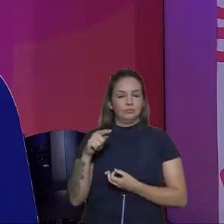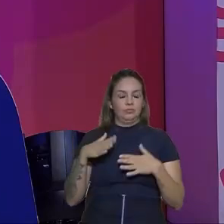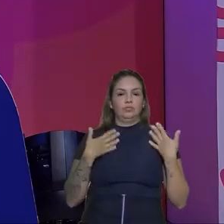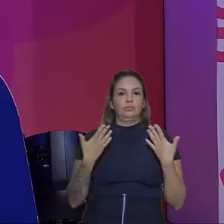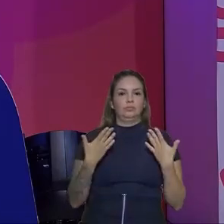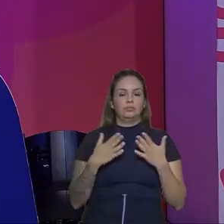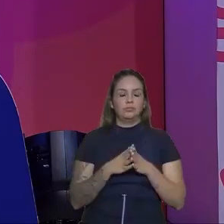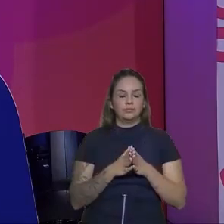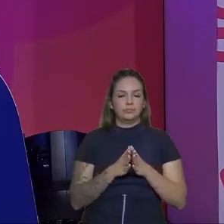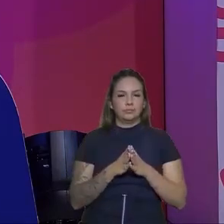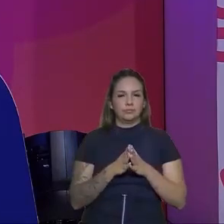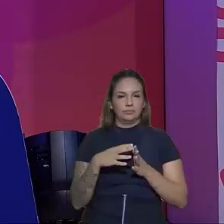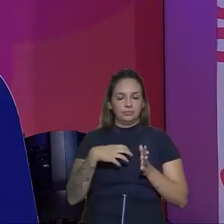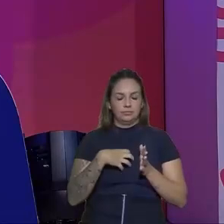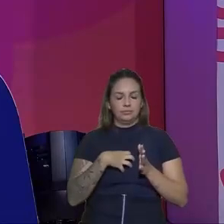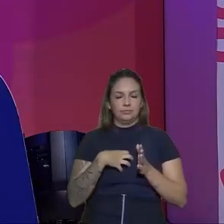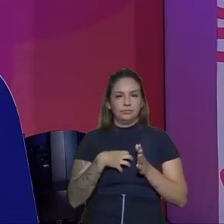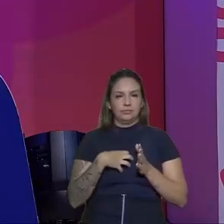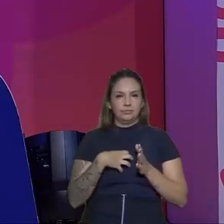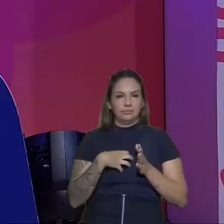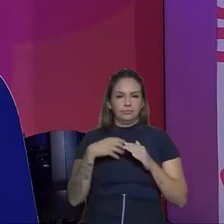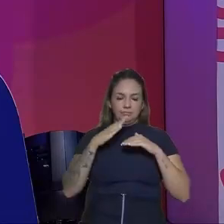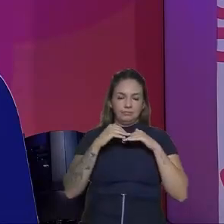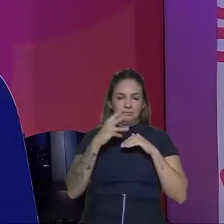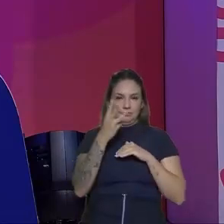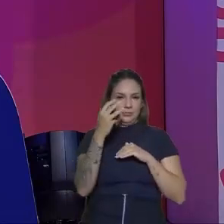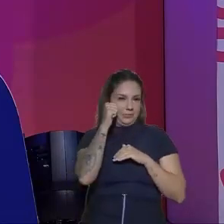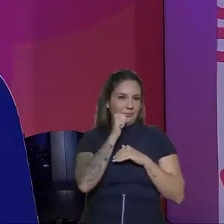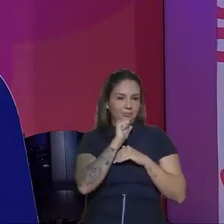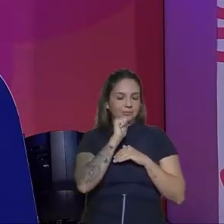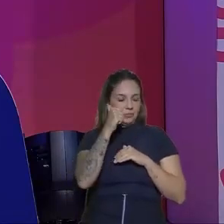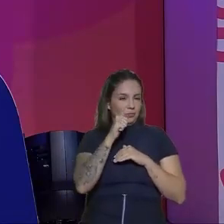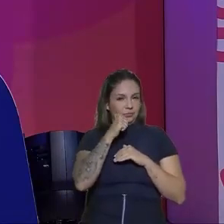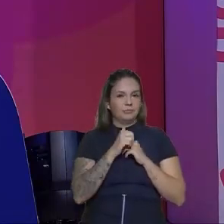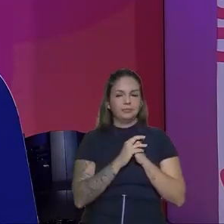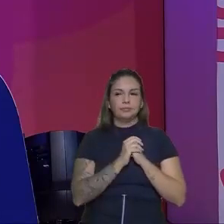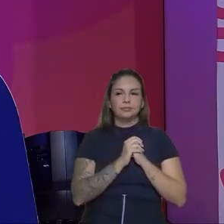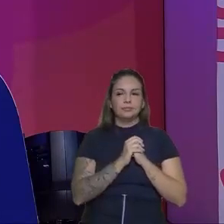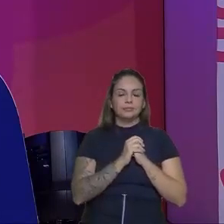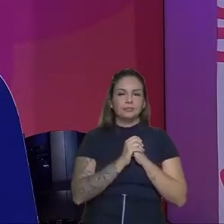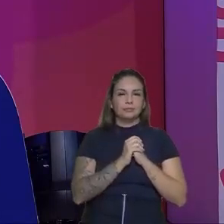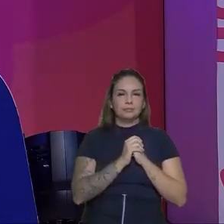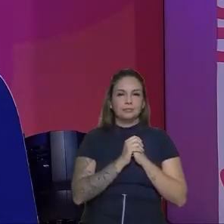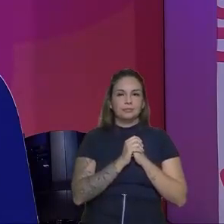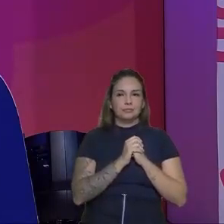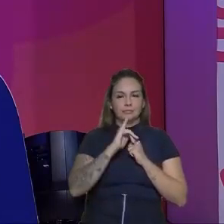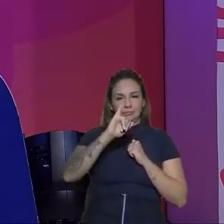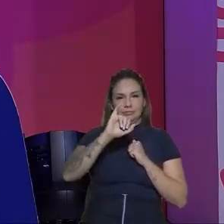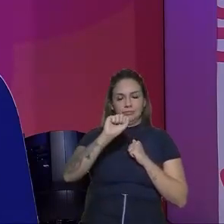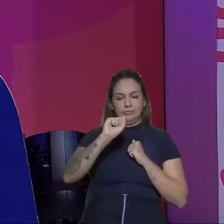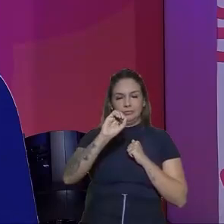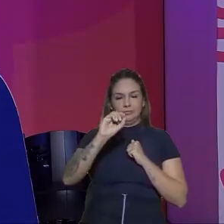espanto que eu sentia em relação ao afeto daquelas 3 mulheres, sabe?